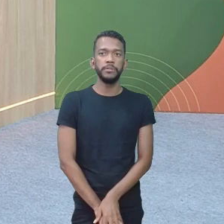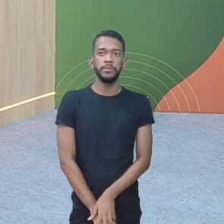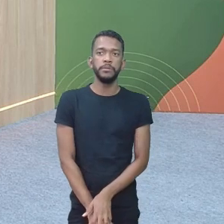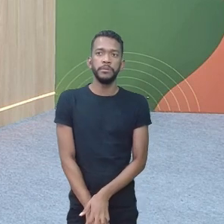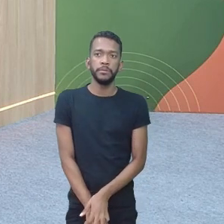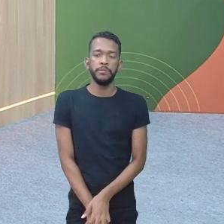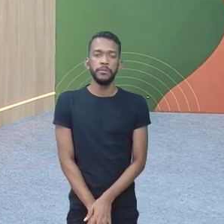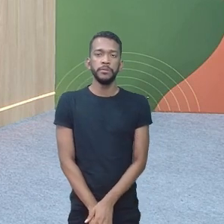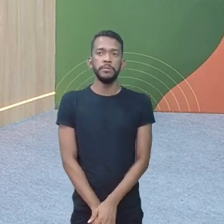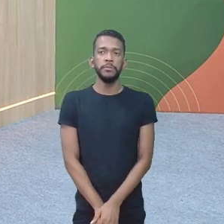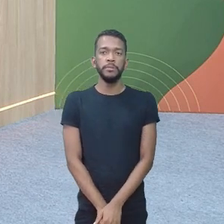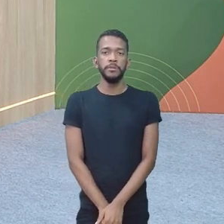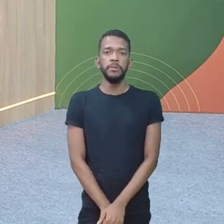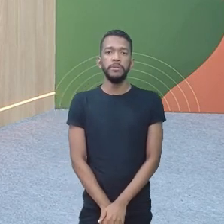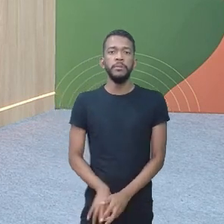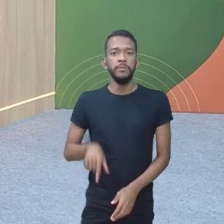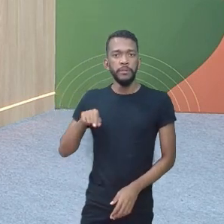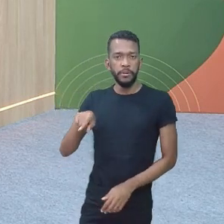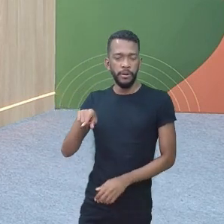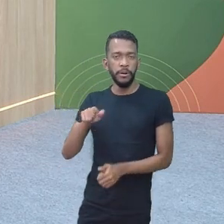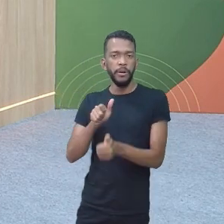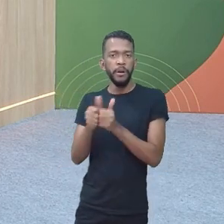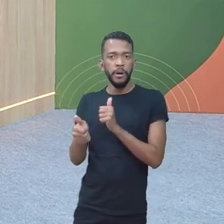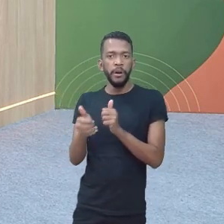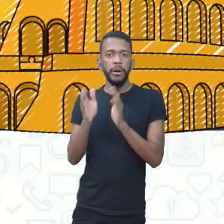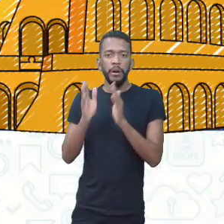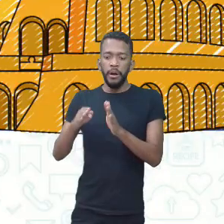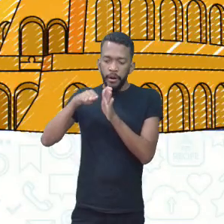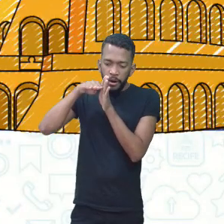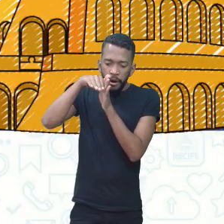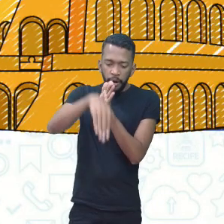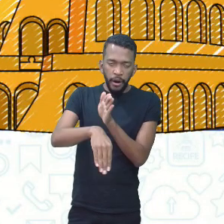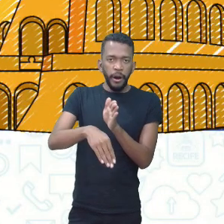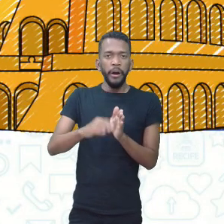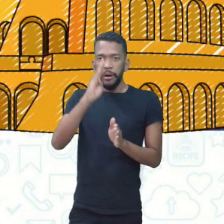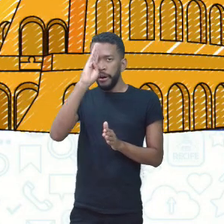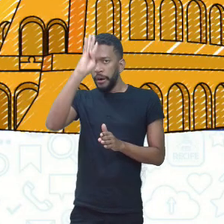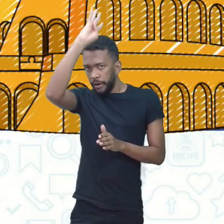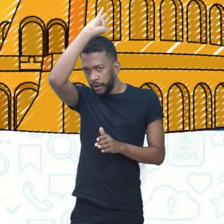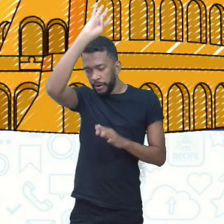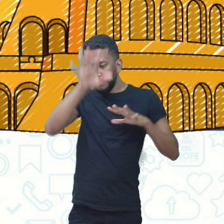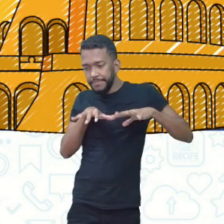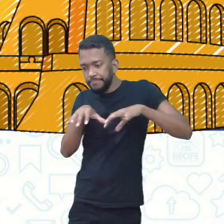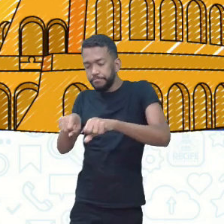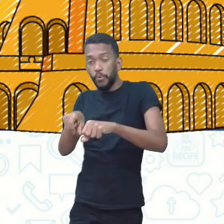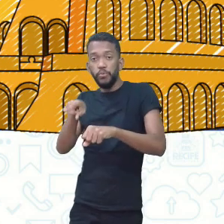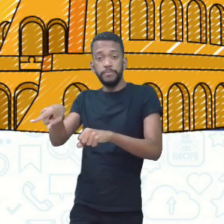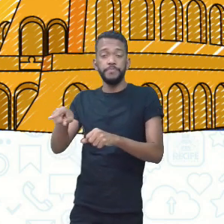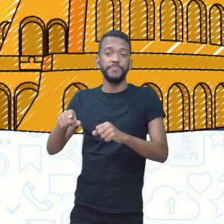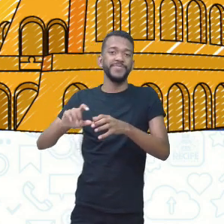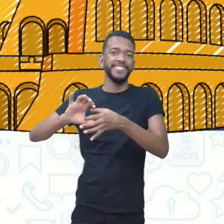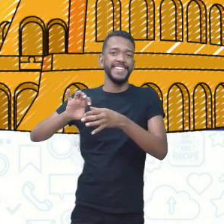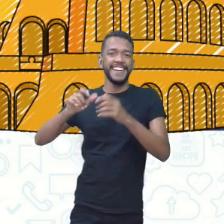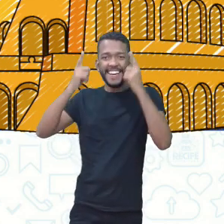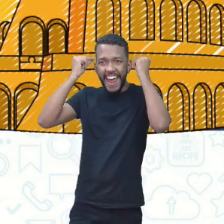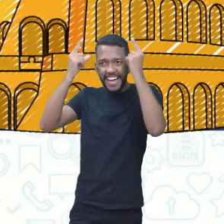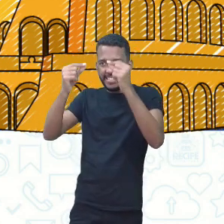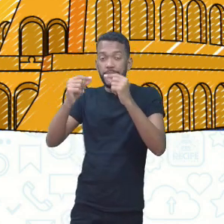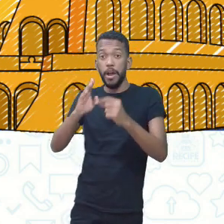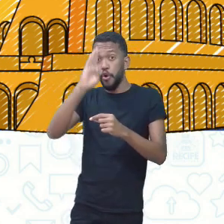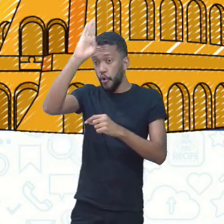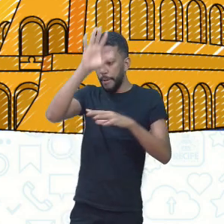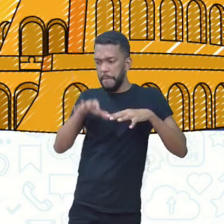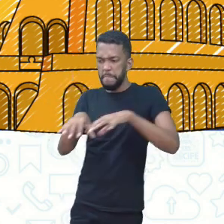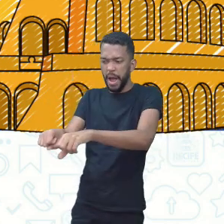Esses jogos eles entraram em declínio quando Roma dominou a Grécia. Ou seja, a gente já vai começar a